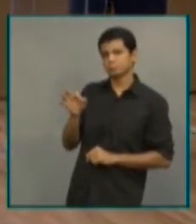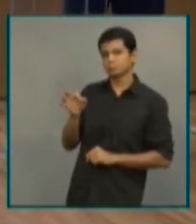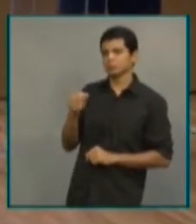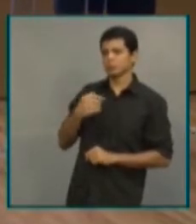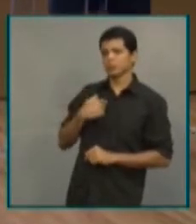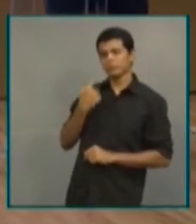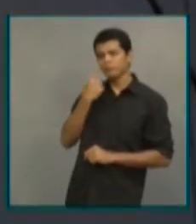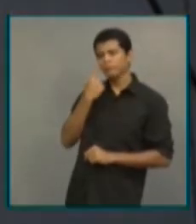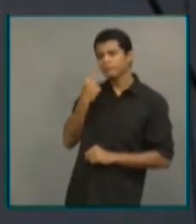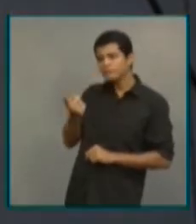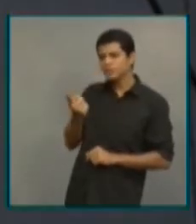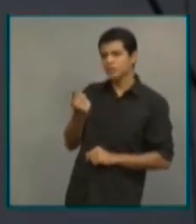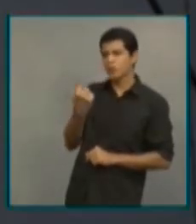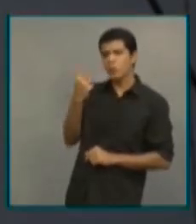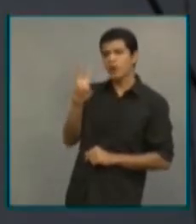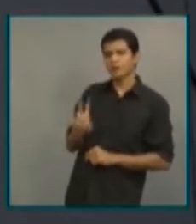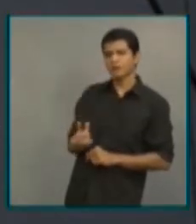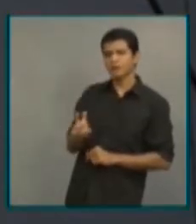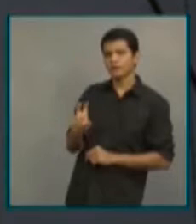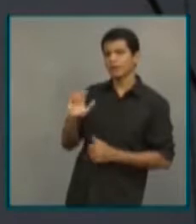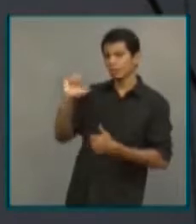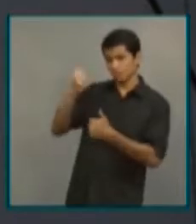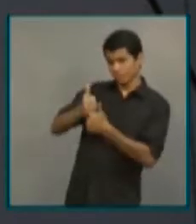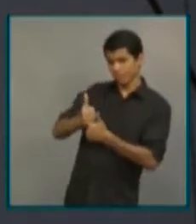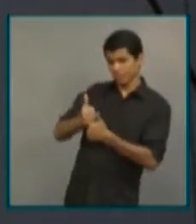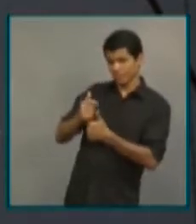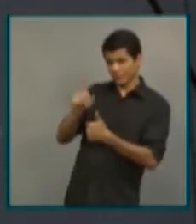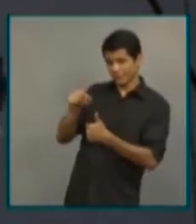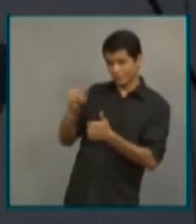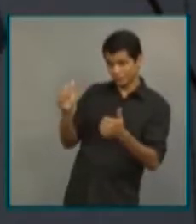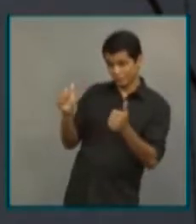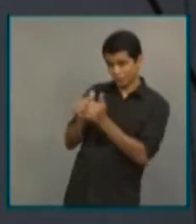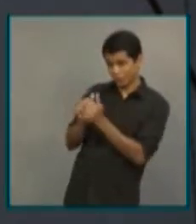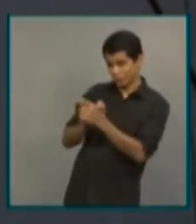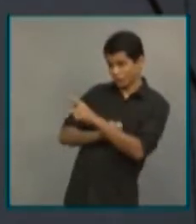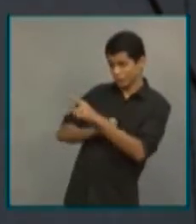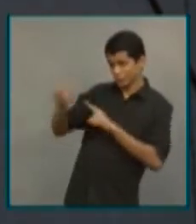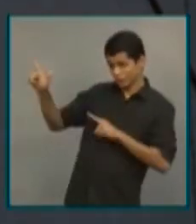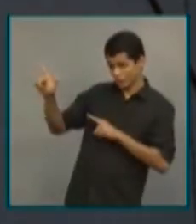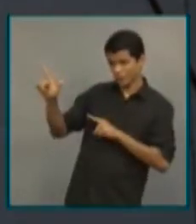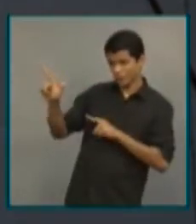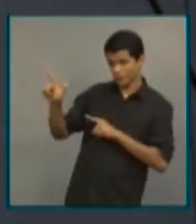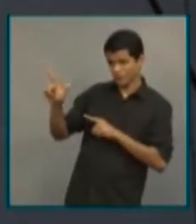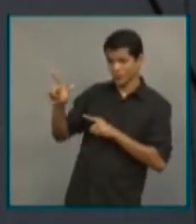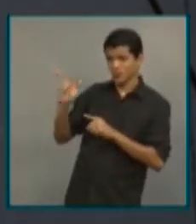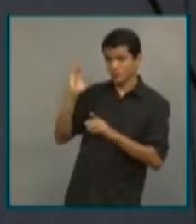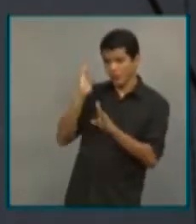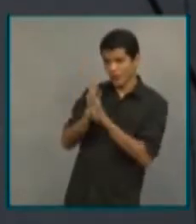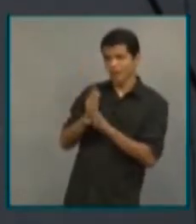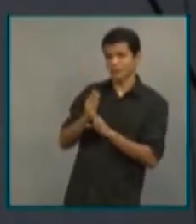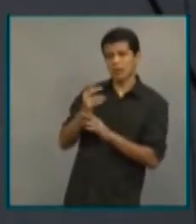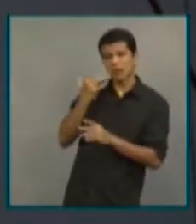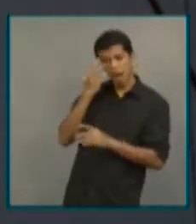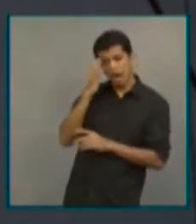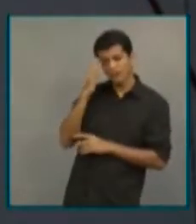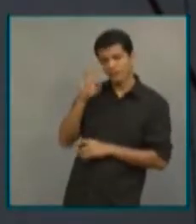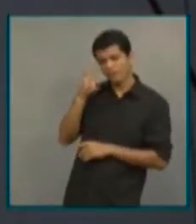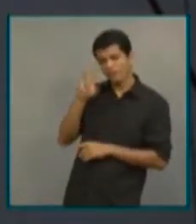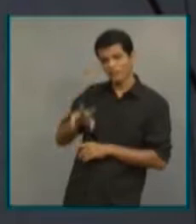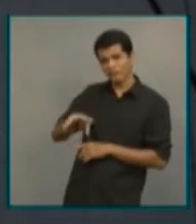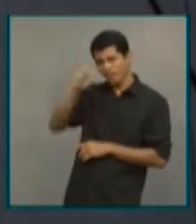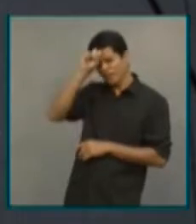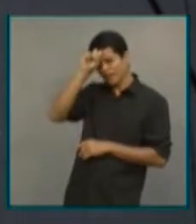com o presidente da OAB no dia que ele foi expulso do plenário pelos deputados. Depois, talvez até por vingança, ele, presidente da